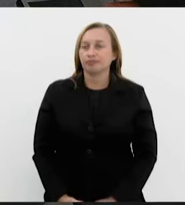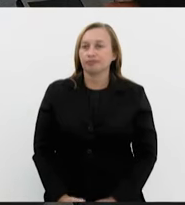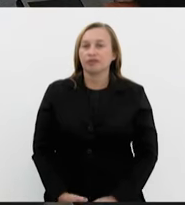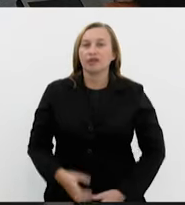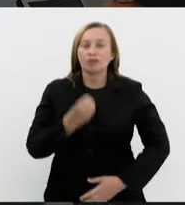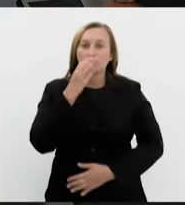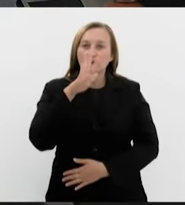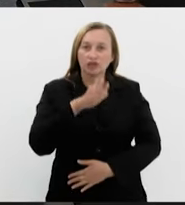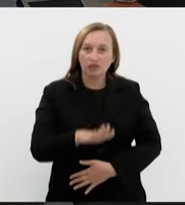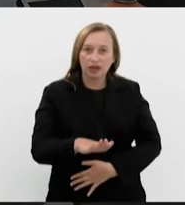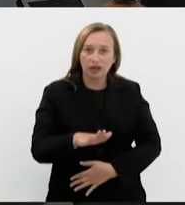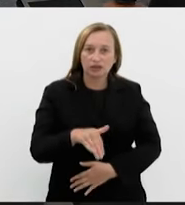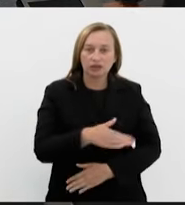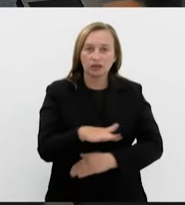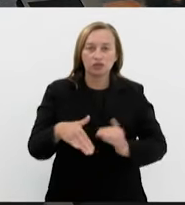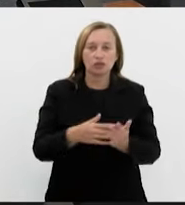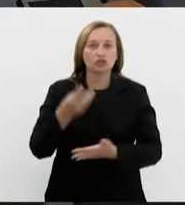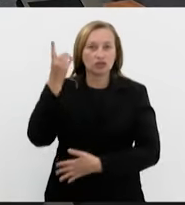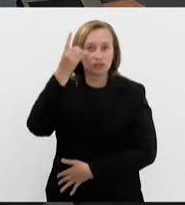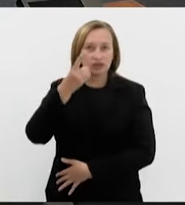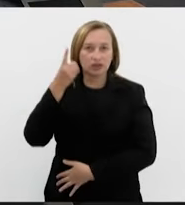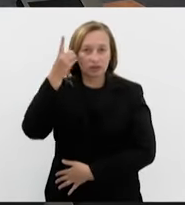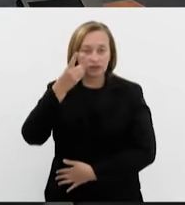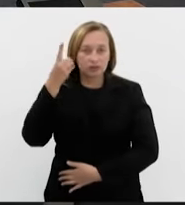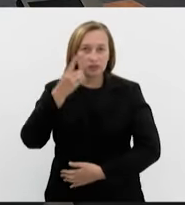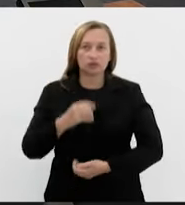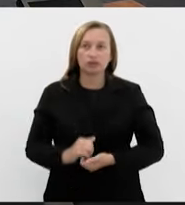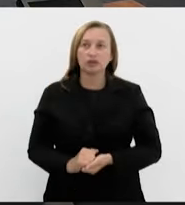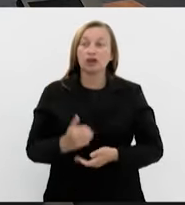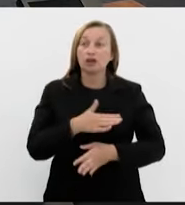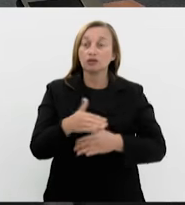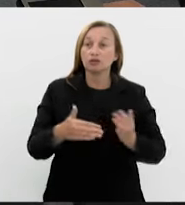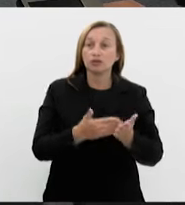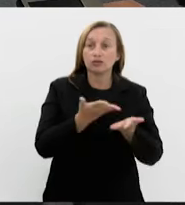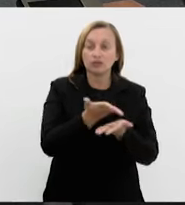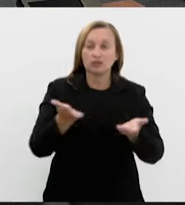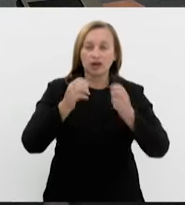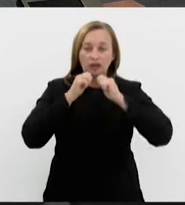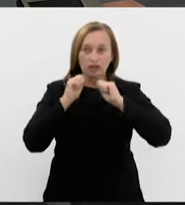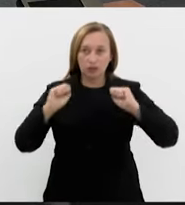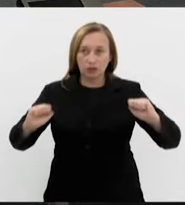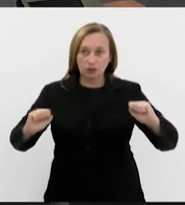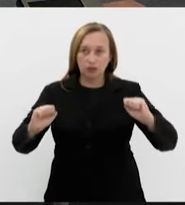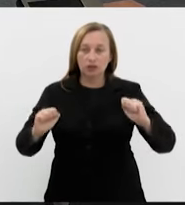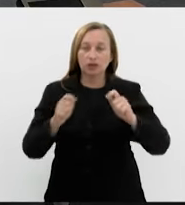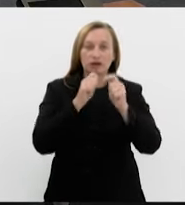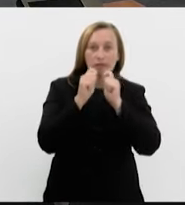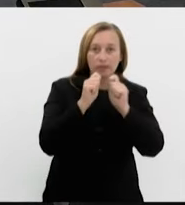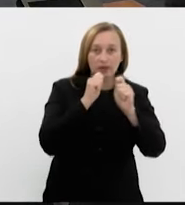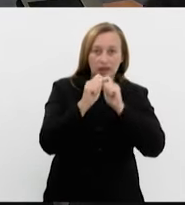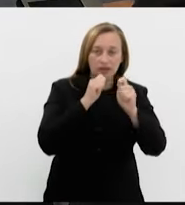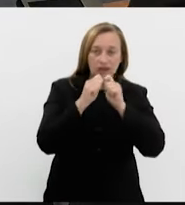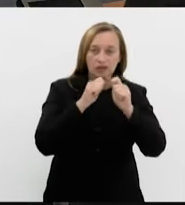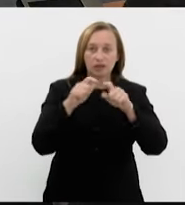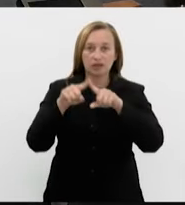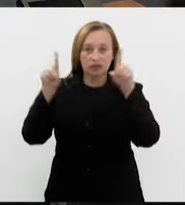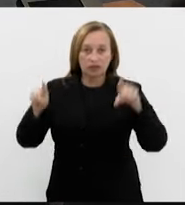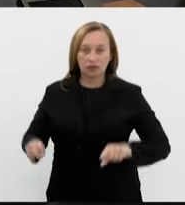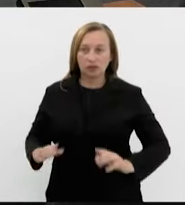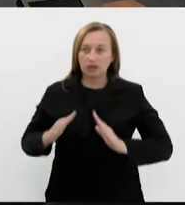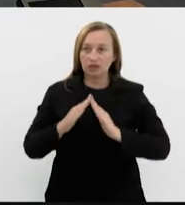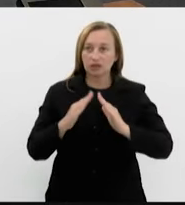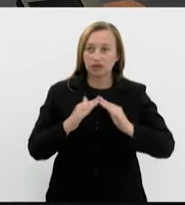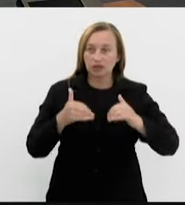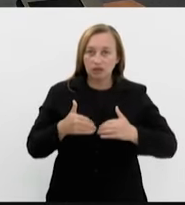Boa tarde, senhoras e senhores deputados, público presente, assessores, imprensa, servidores. Está